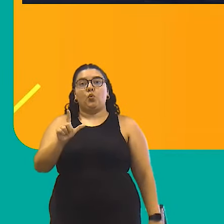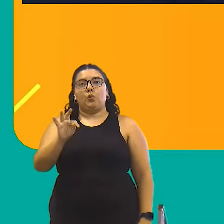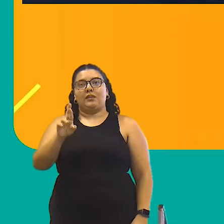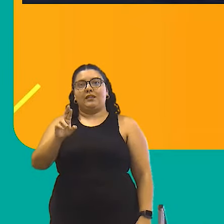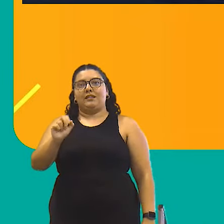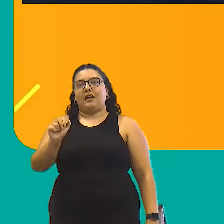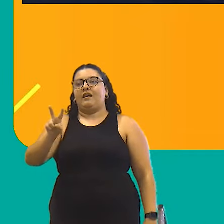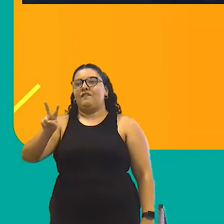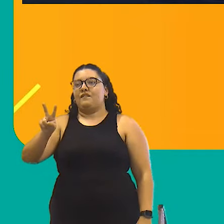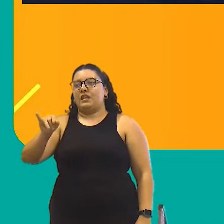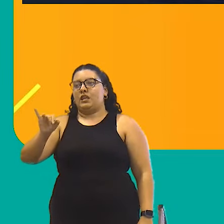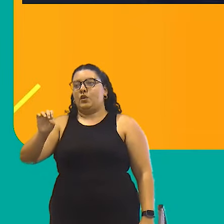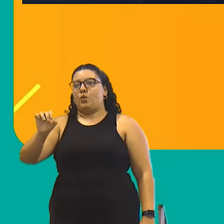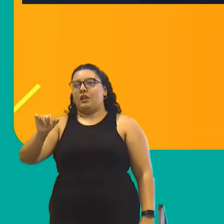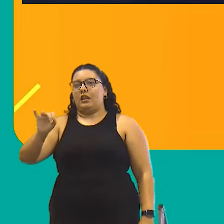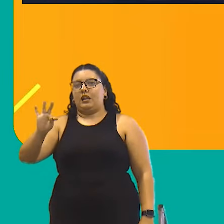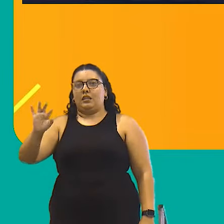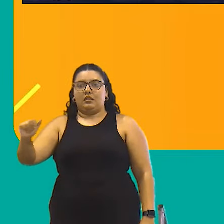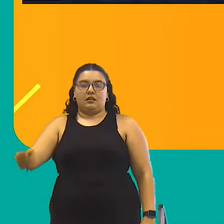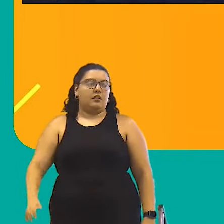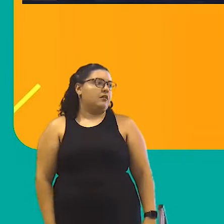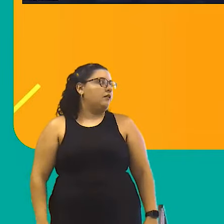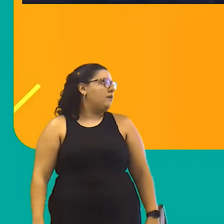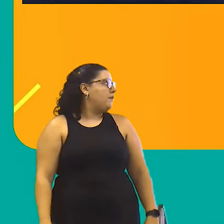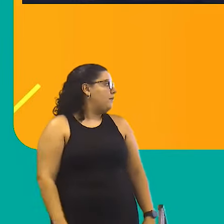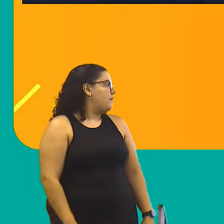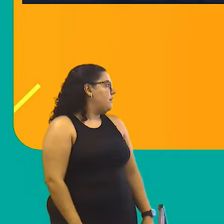ultravioleta. Ai, daí que vem o nome?